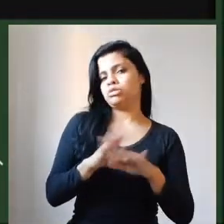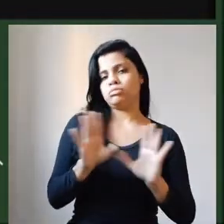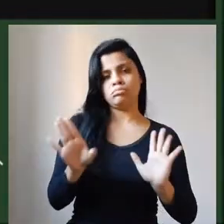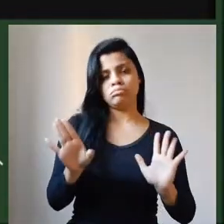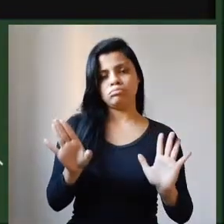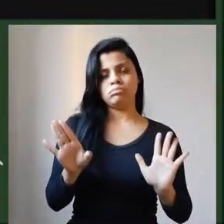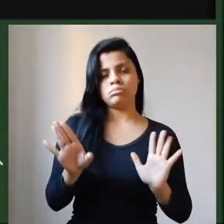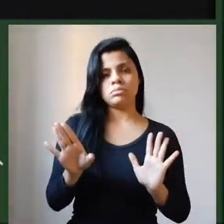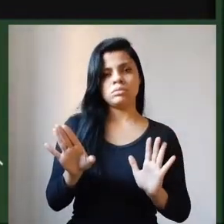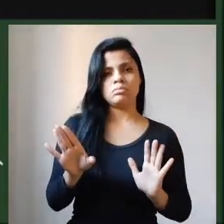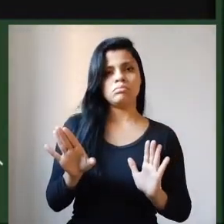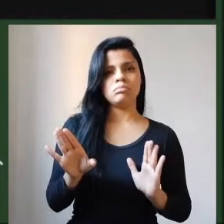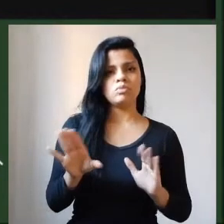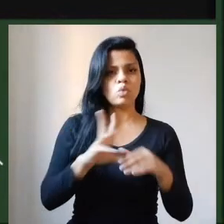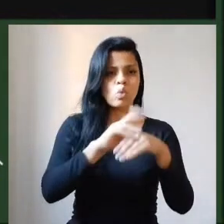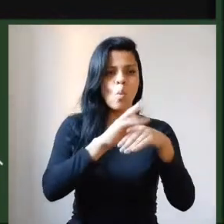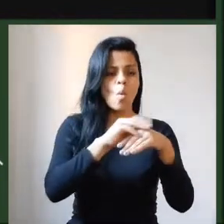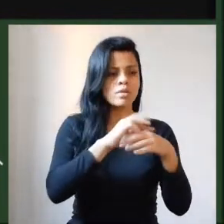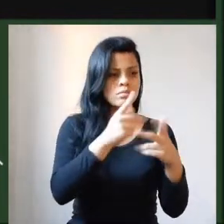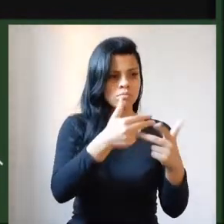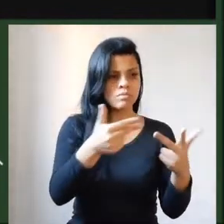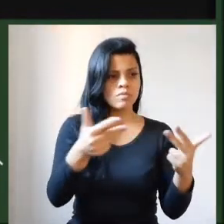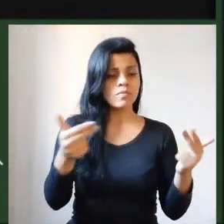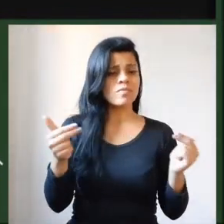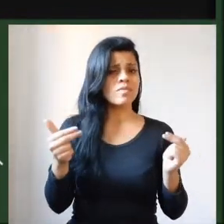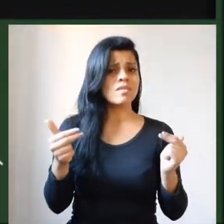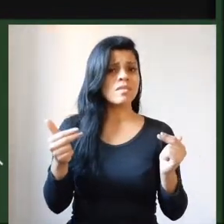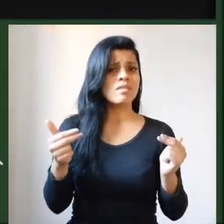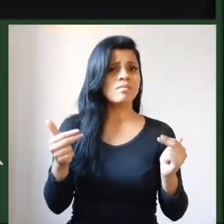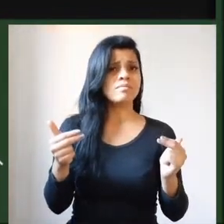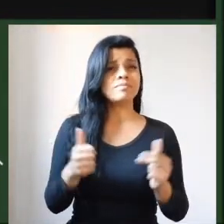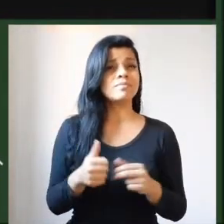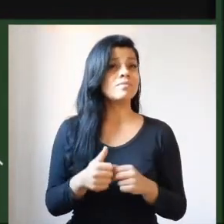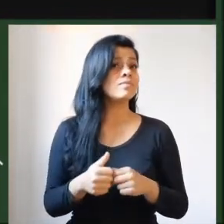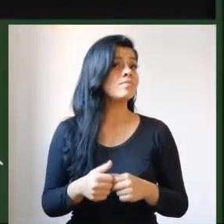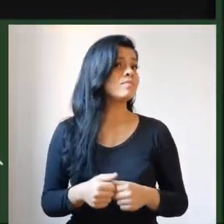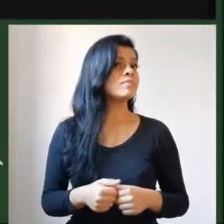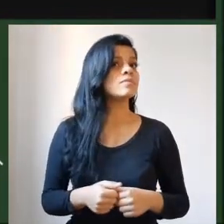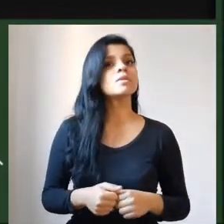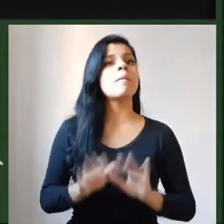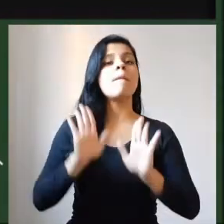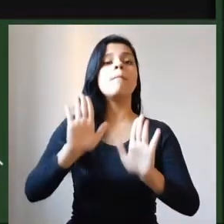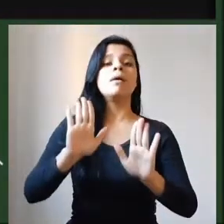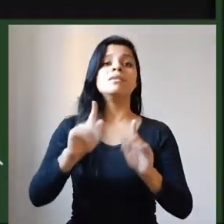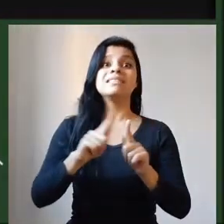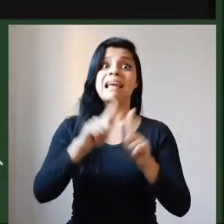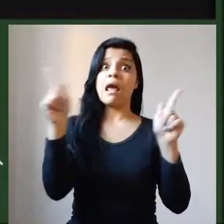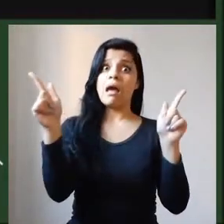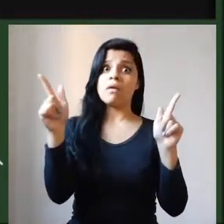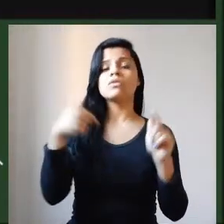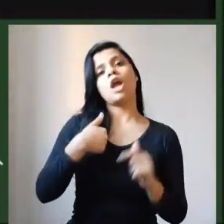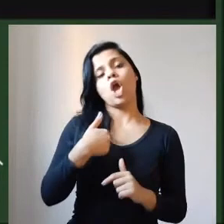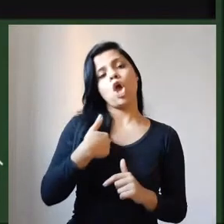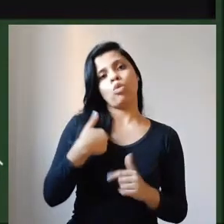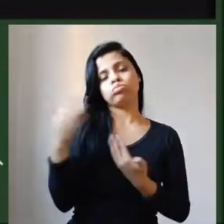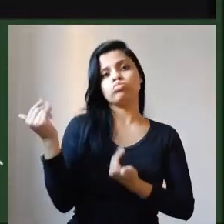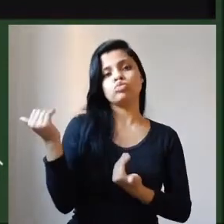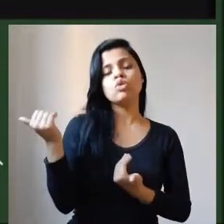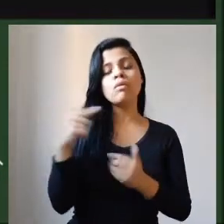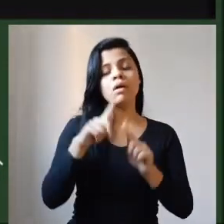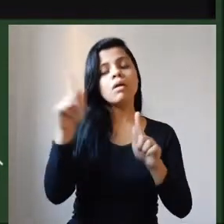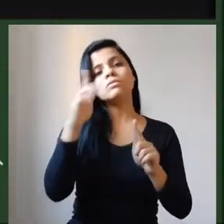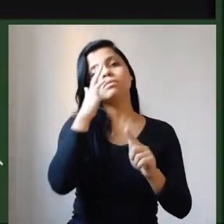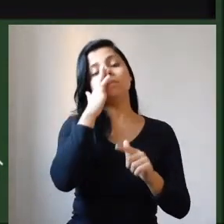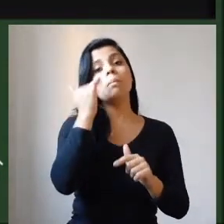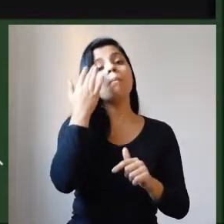que as chances de eu ter uma doença mais grave são menores, mas eu tenho medo de eu me contaminar e passar para minha mãe, para o meu